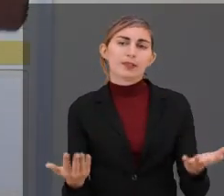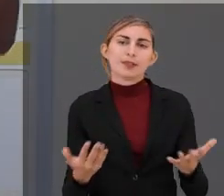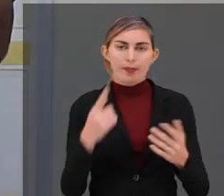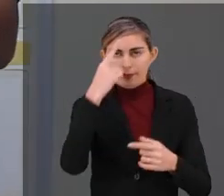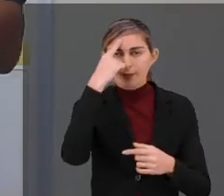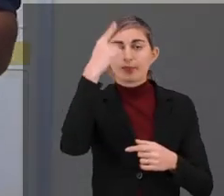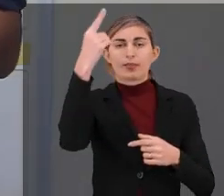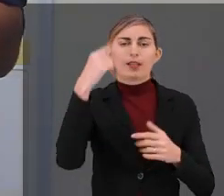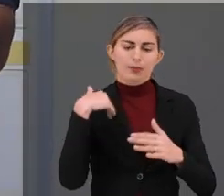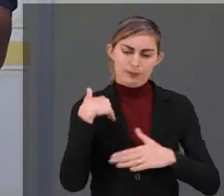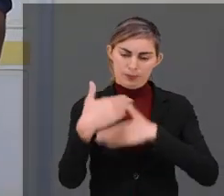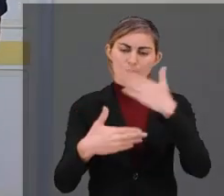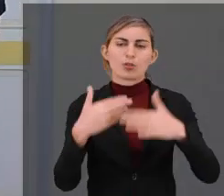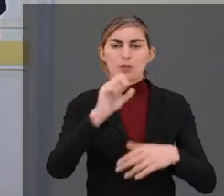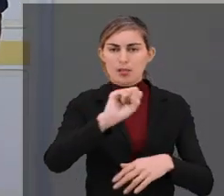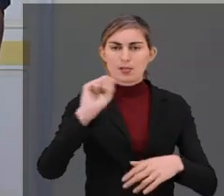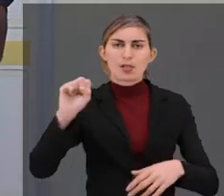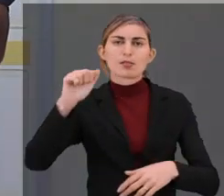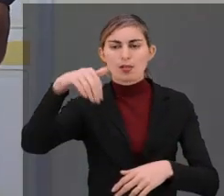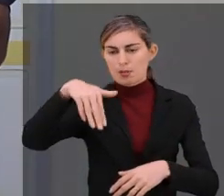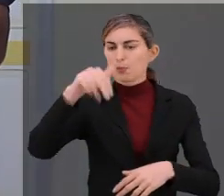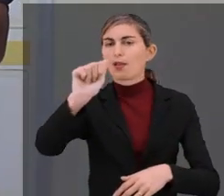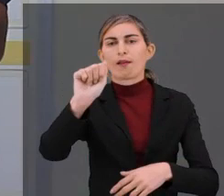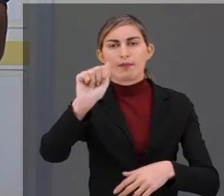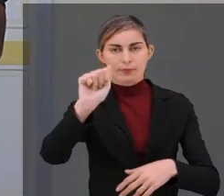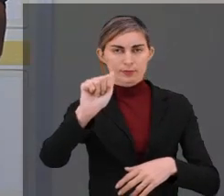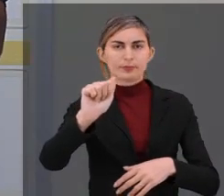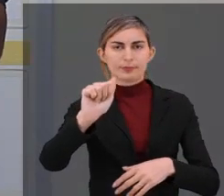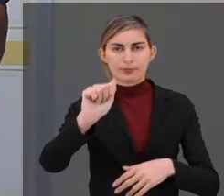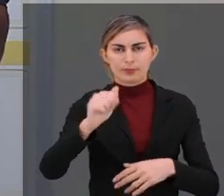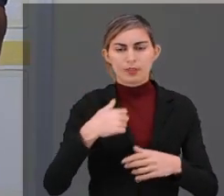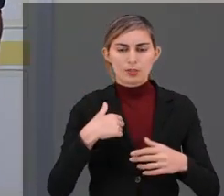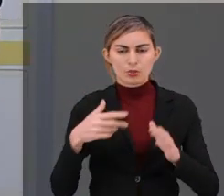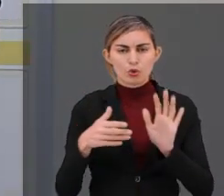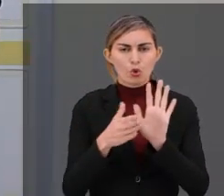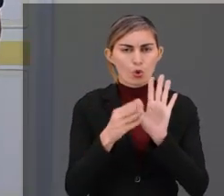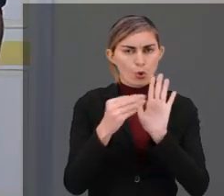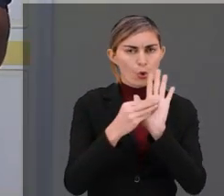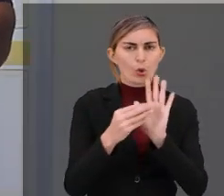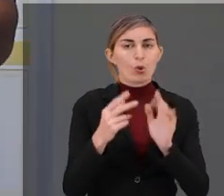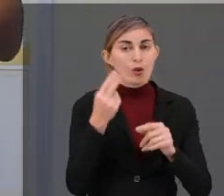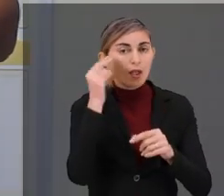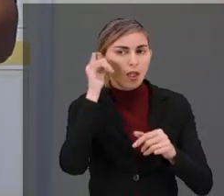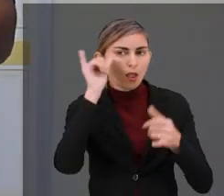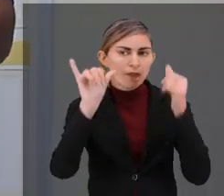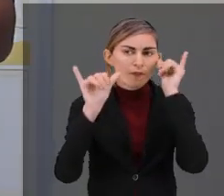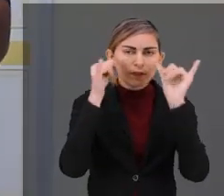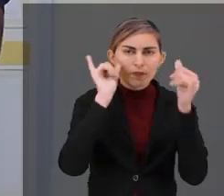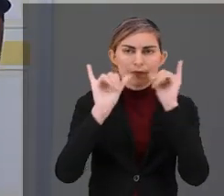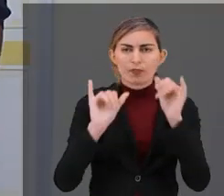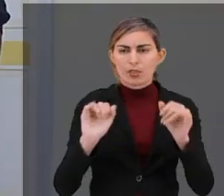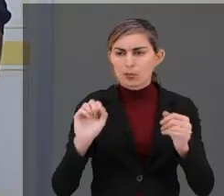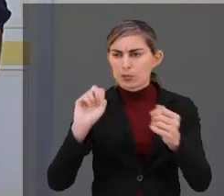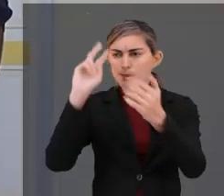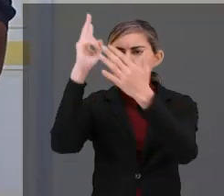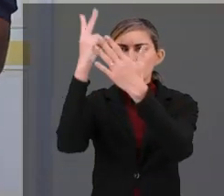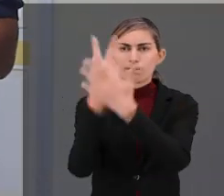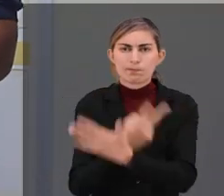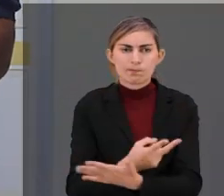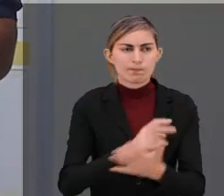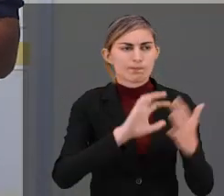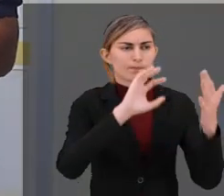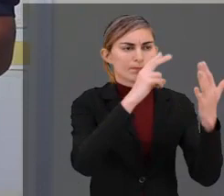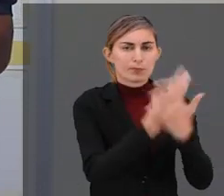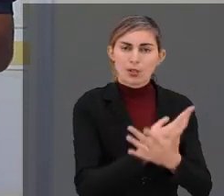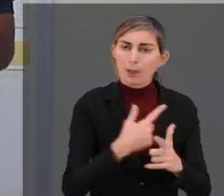que é a ideia do processo de SSMA. E quando a gente coloca isso como prevenção de acidentes, o acidente, quando ele ocorre, dá problema